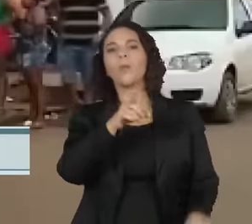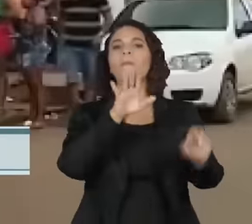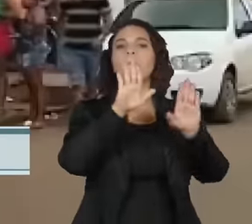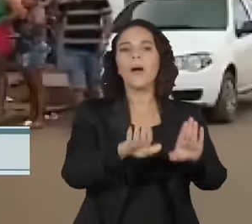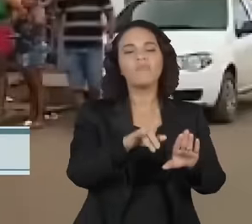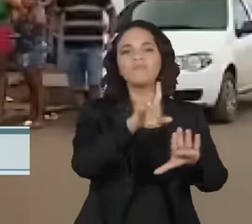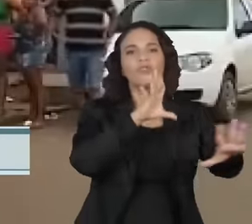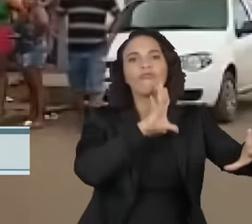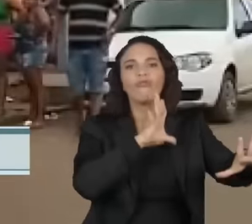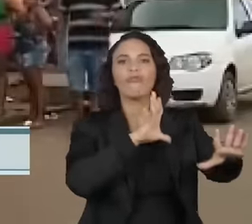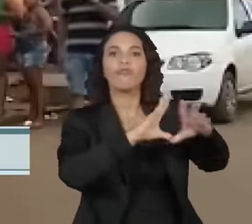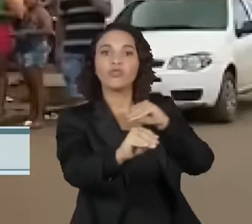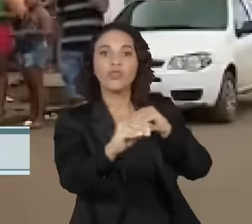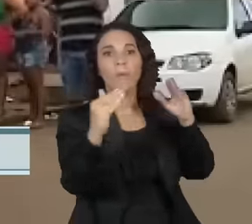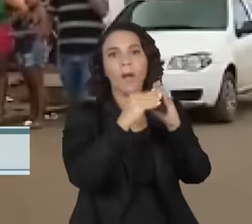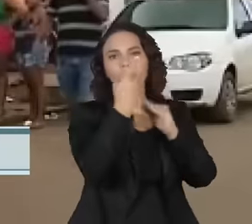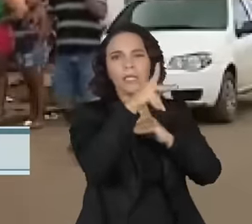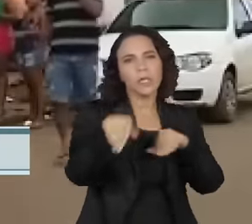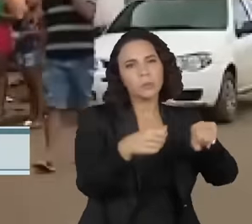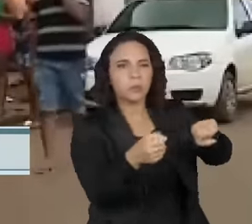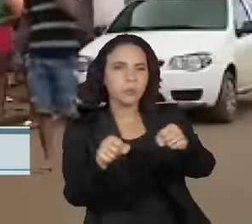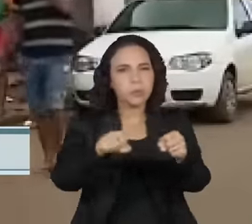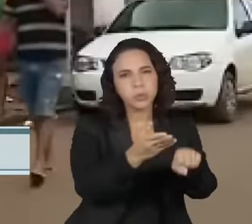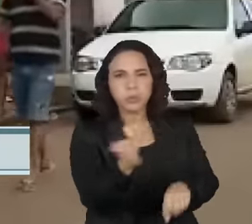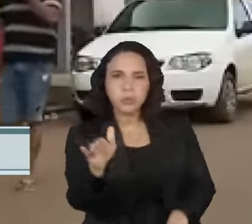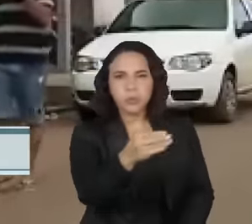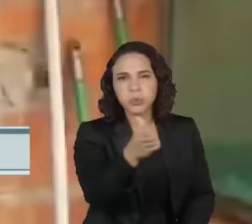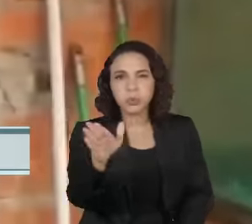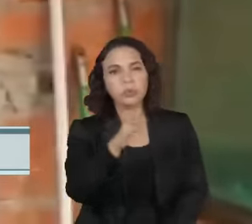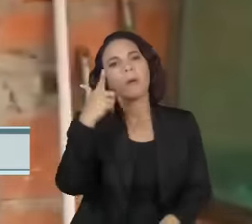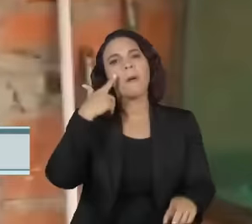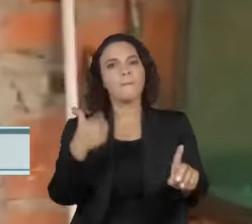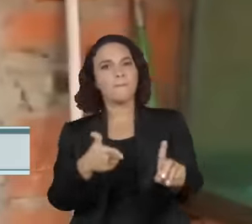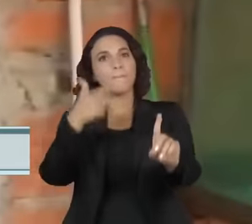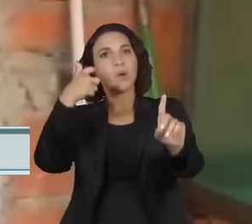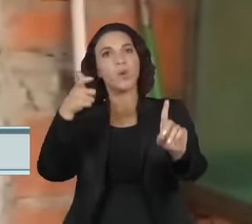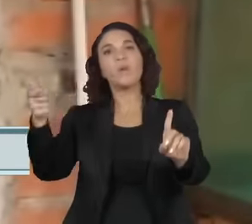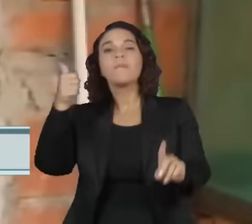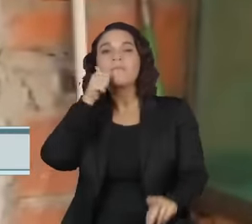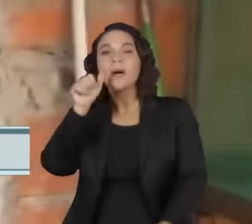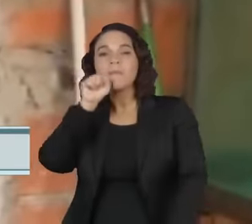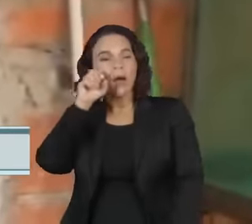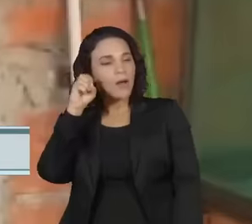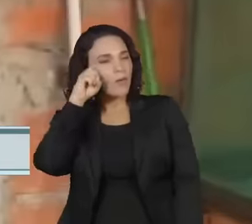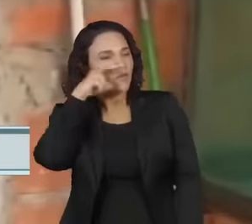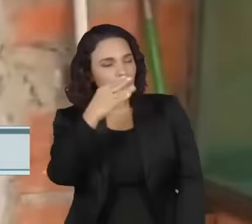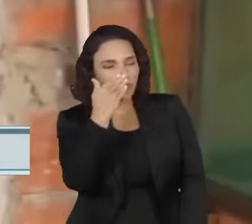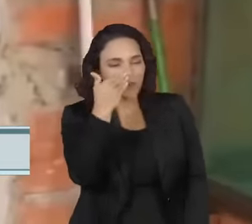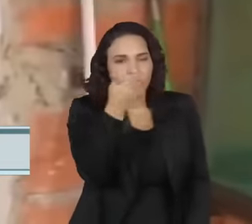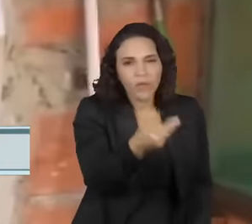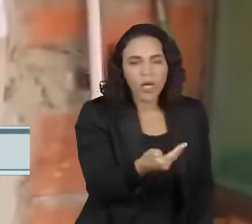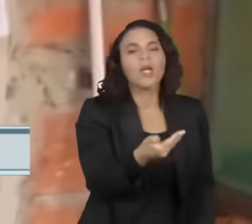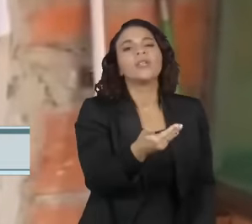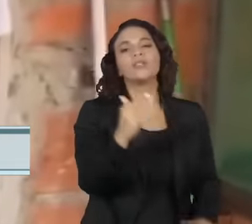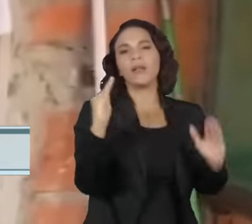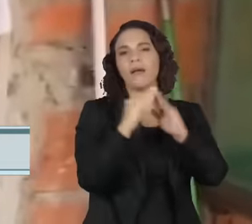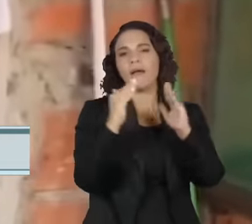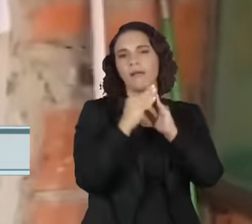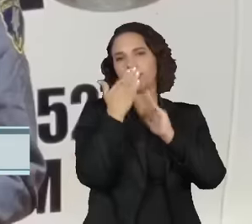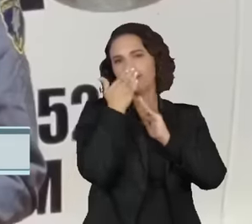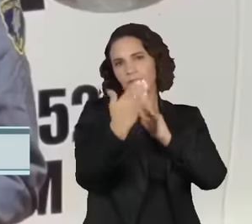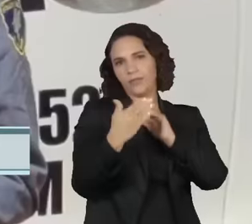e fugiu em direção à casa dele Marcos foi baleado e morto por Sabrina na frente da mãe na porta de